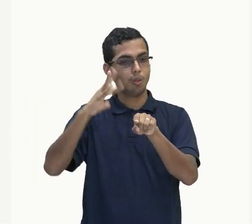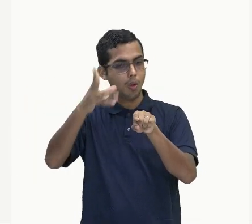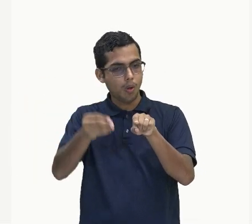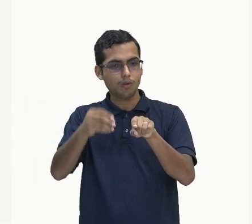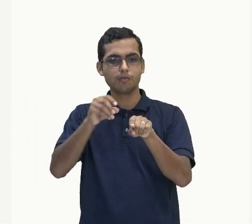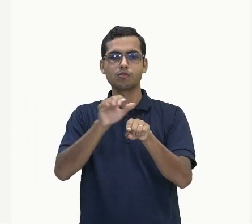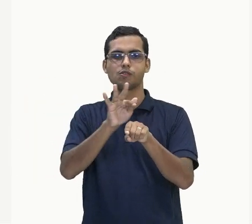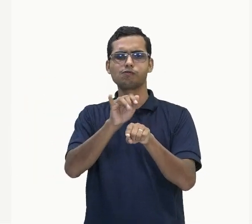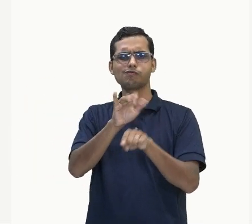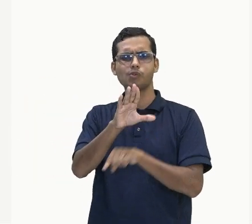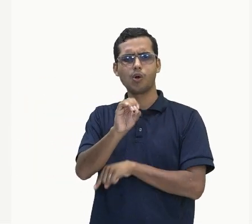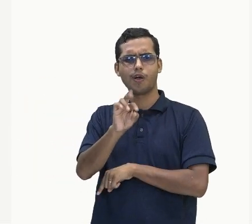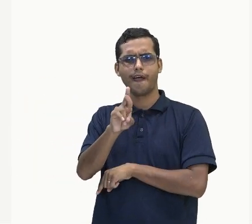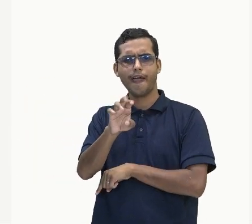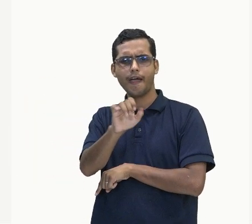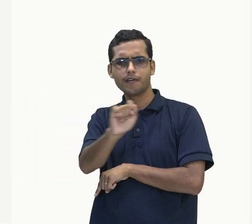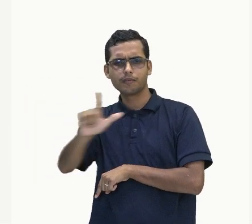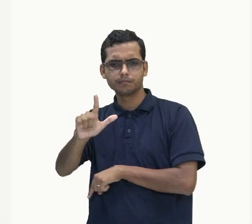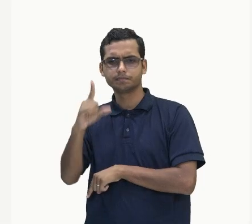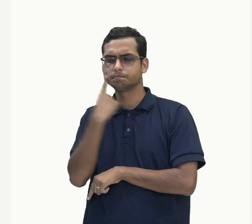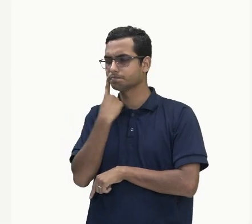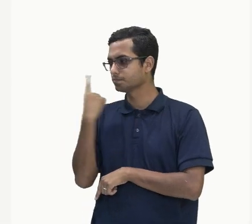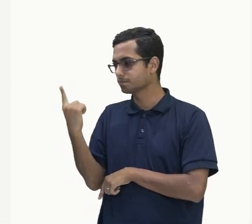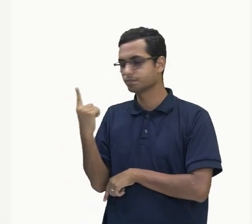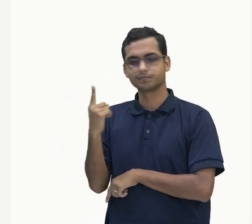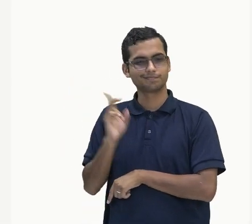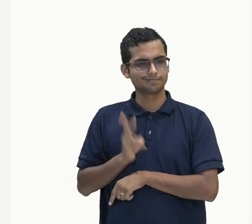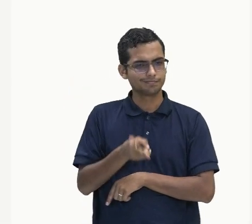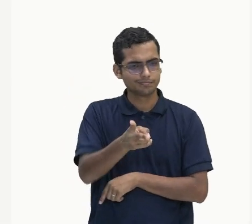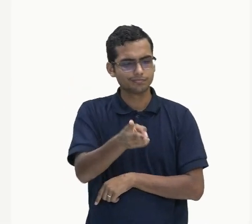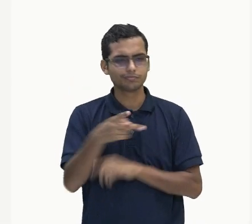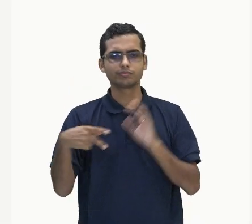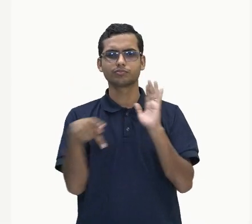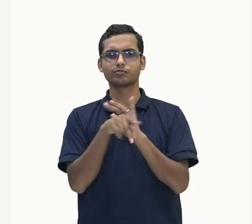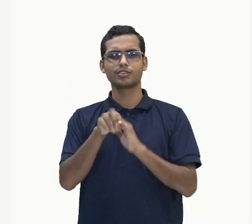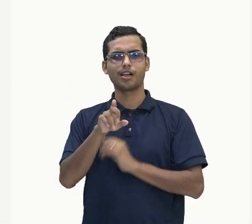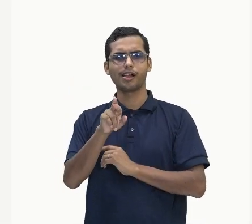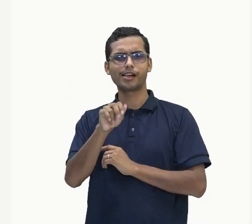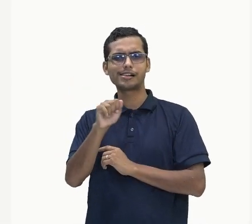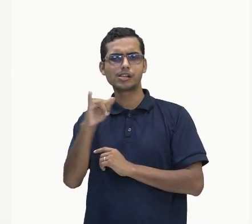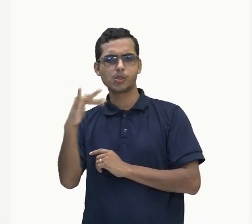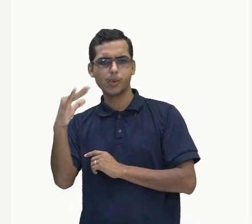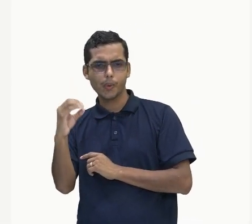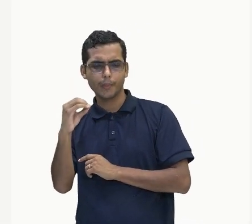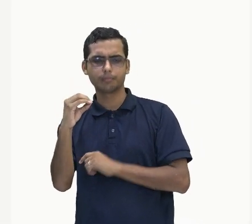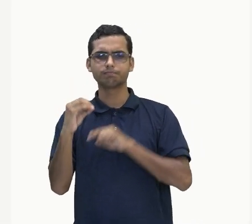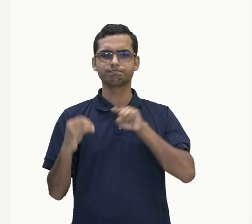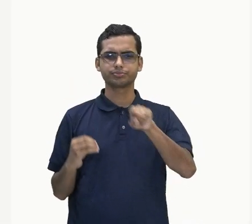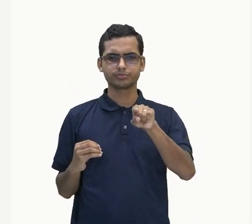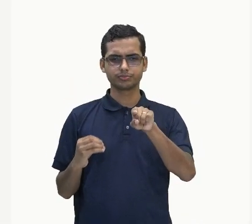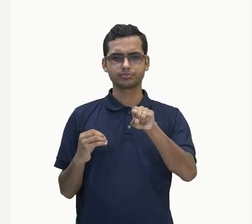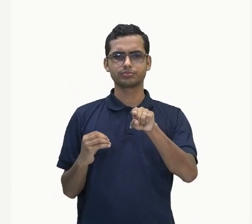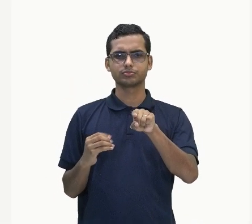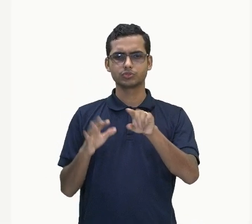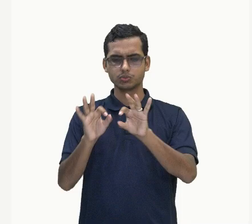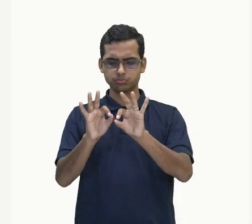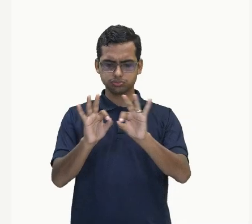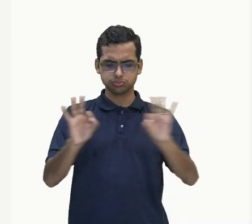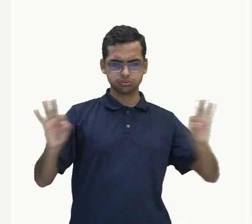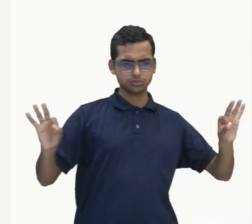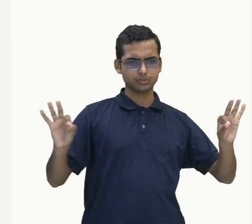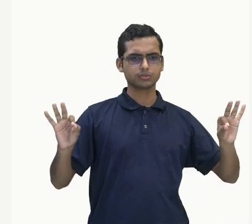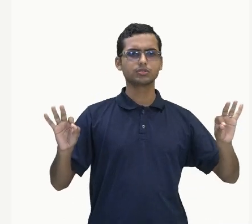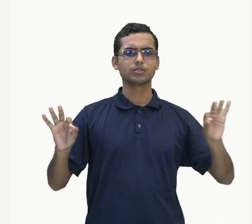tá? Toda vez que o raio incidente passa pelo foco, ele volta paralelo ao eixo principal. Temos